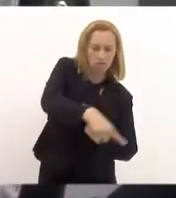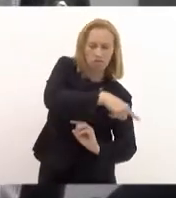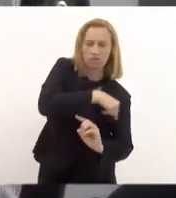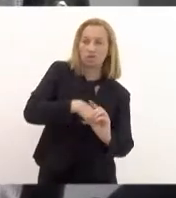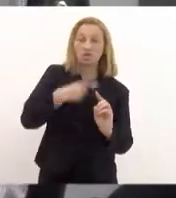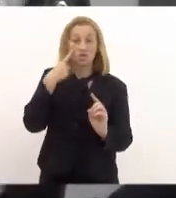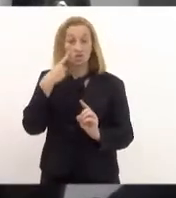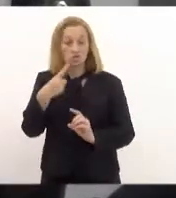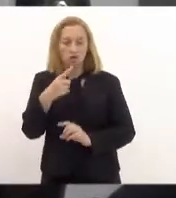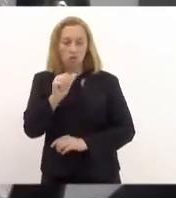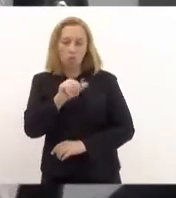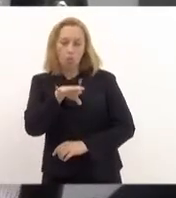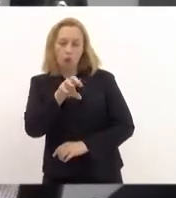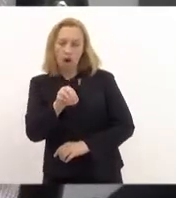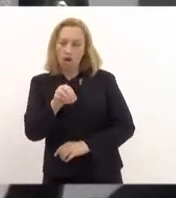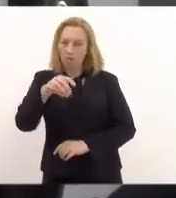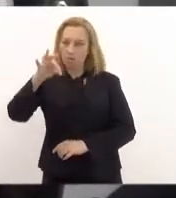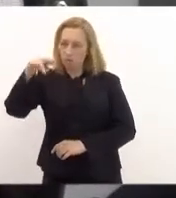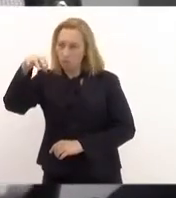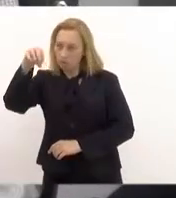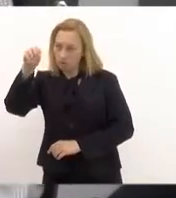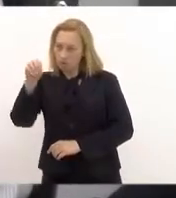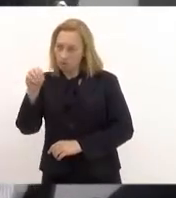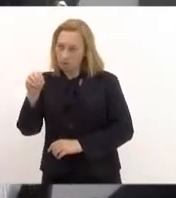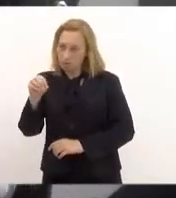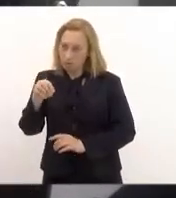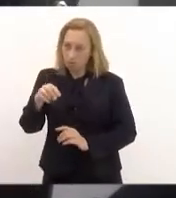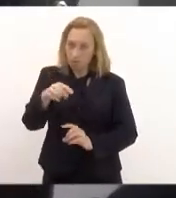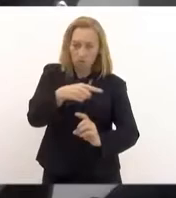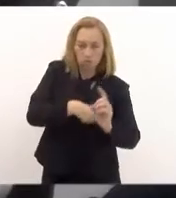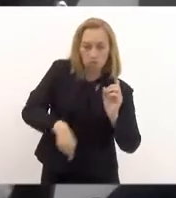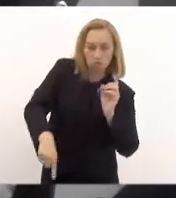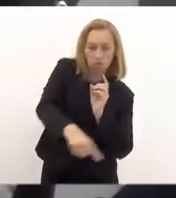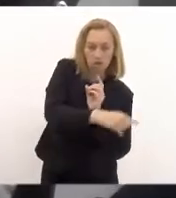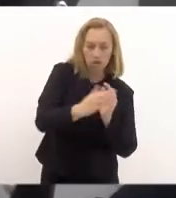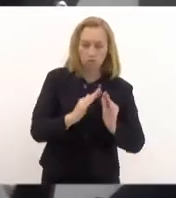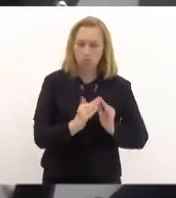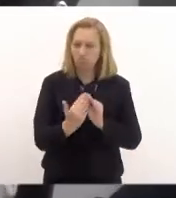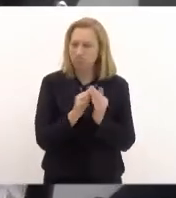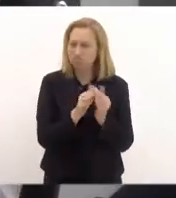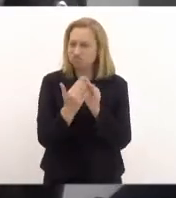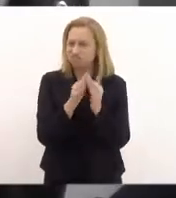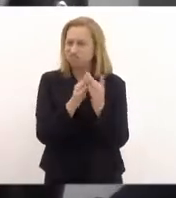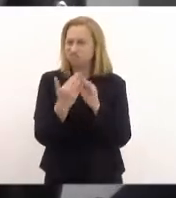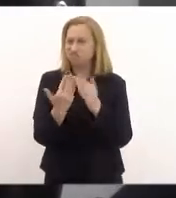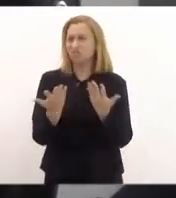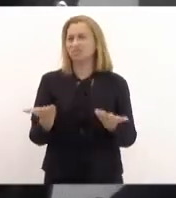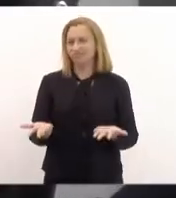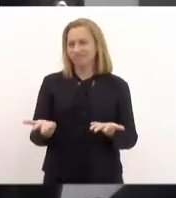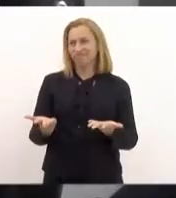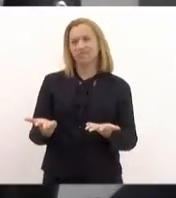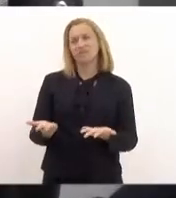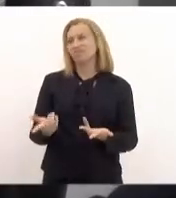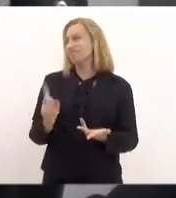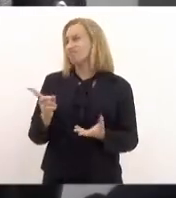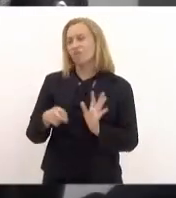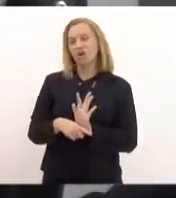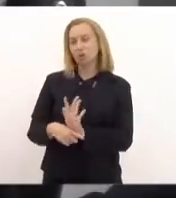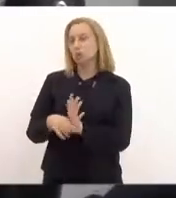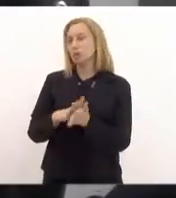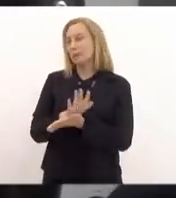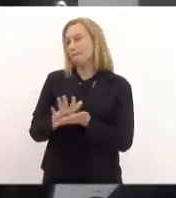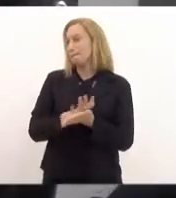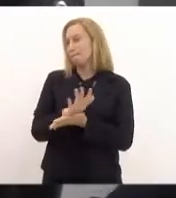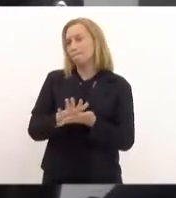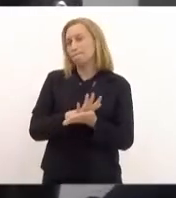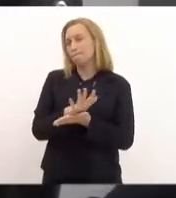arco metropolitano com suas margens ocupadas de forma totalmente desordenada. Isto daí não contribui de forma alguma